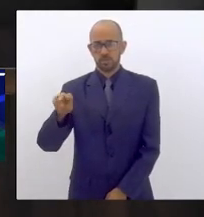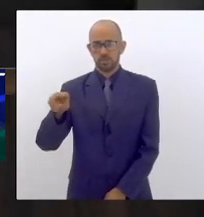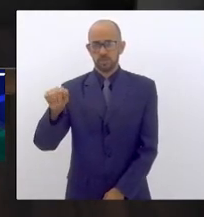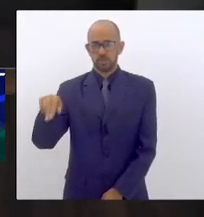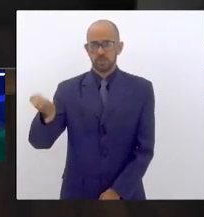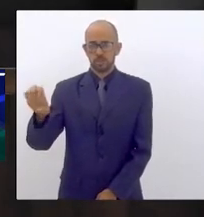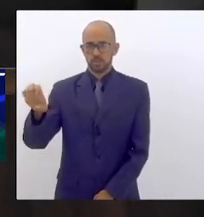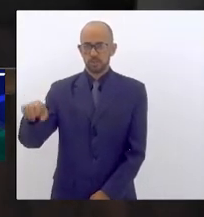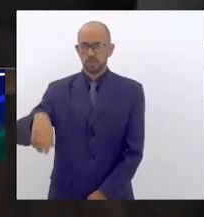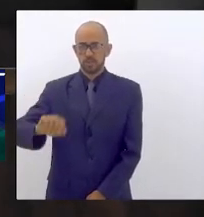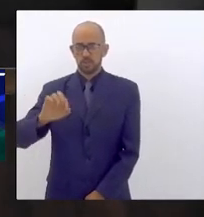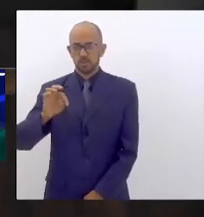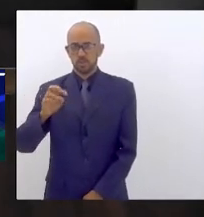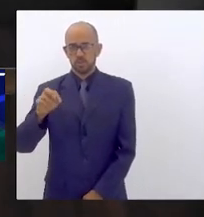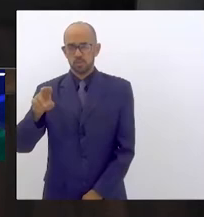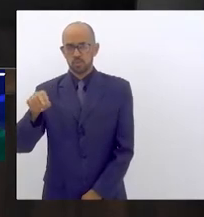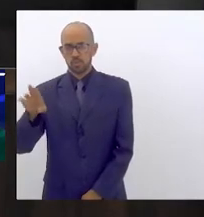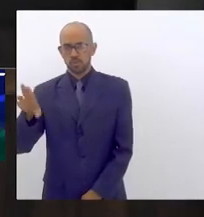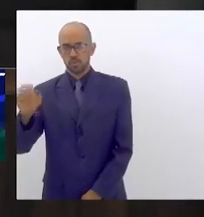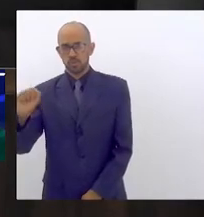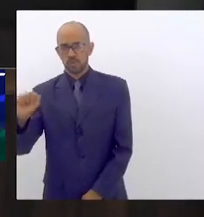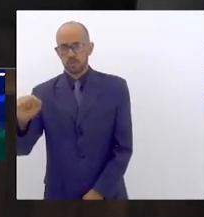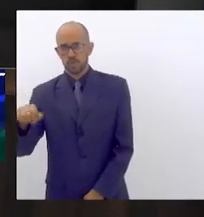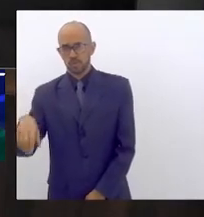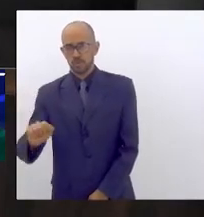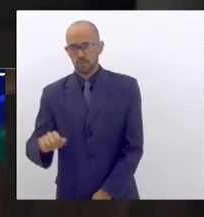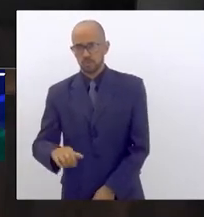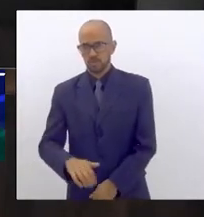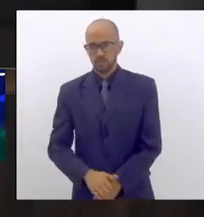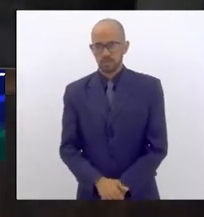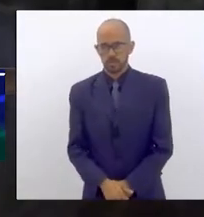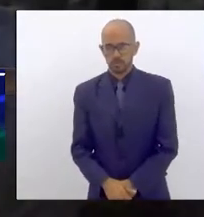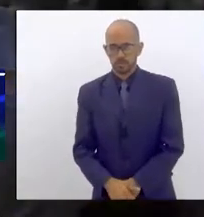Gustavo Tutuca, deputado Jair Bittencourt.